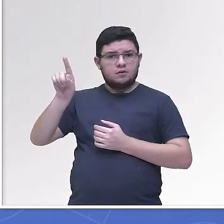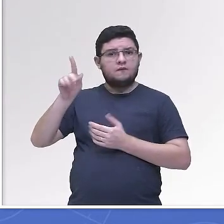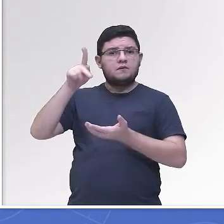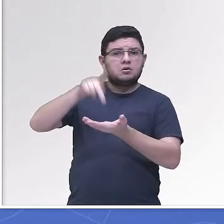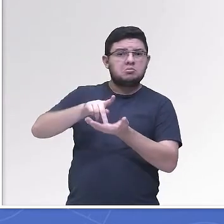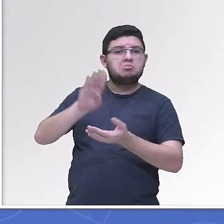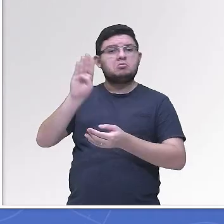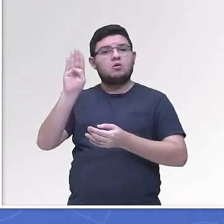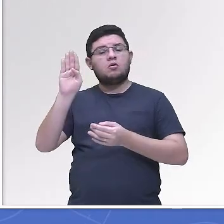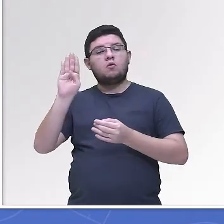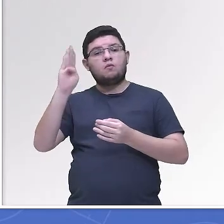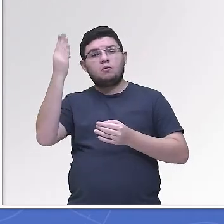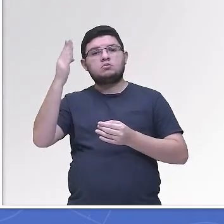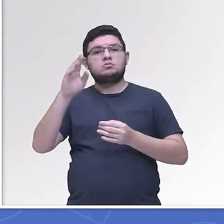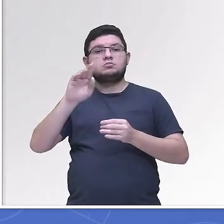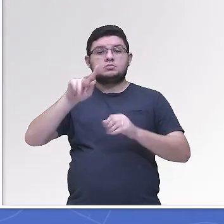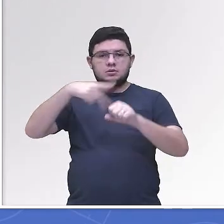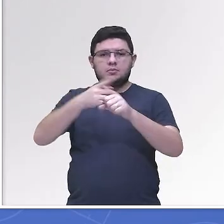gente volta.